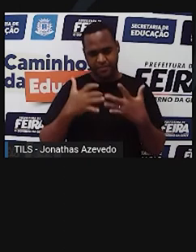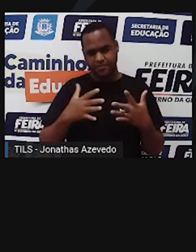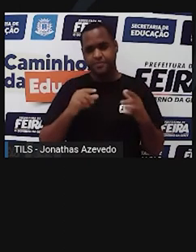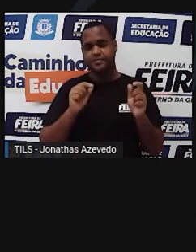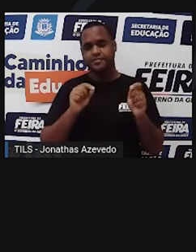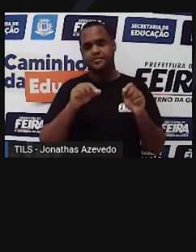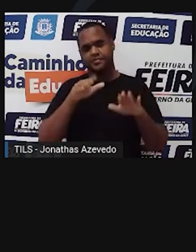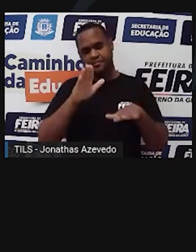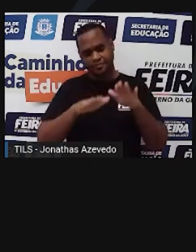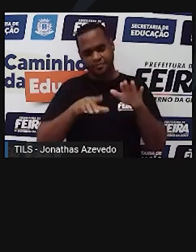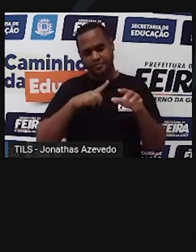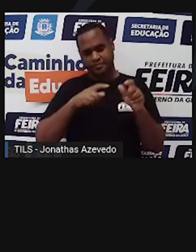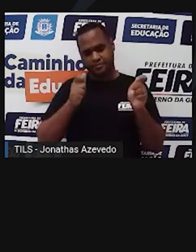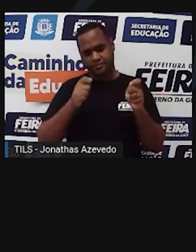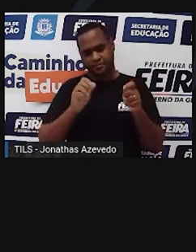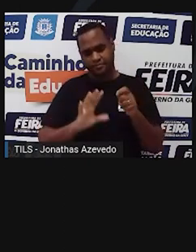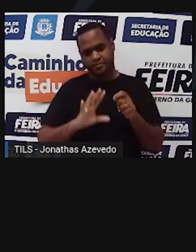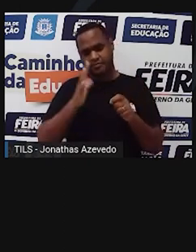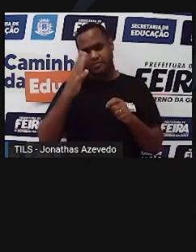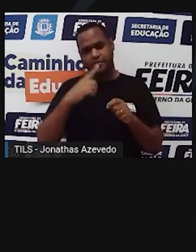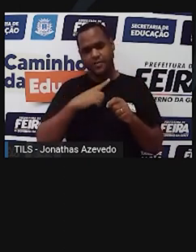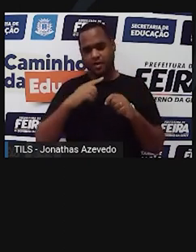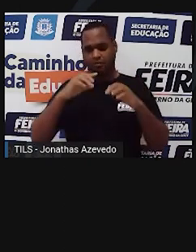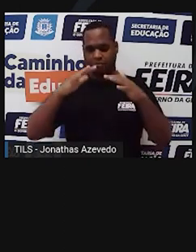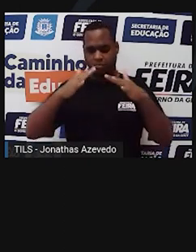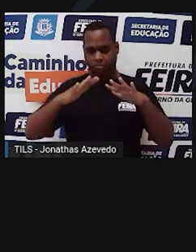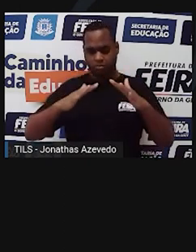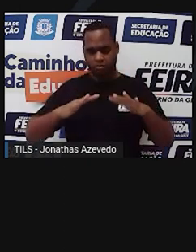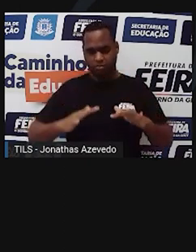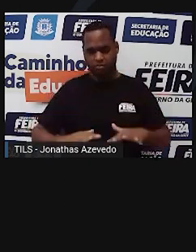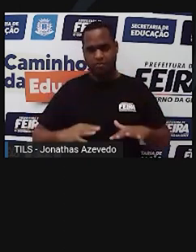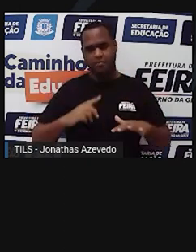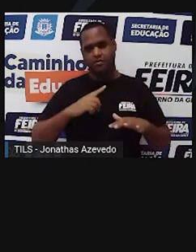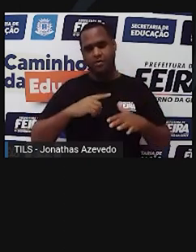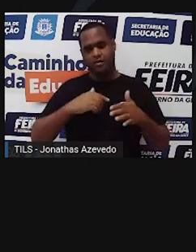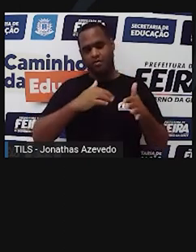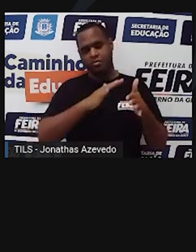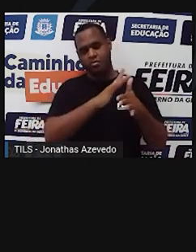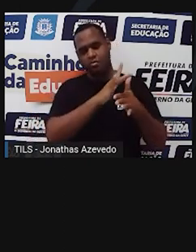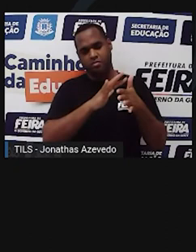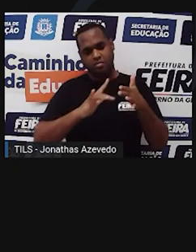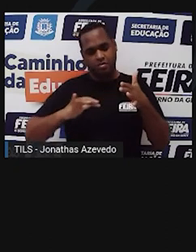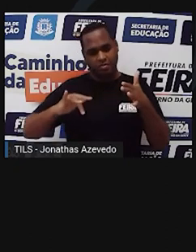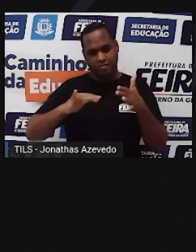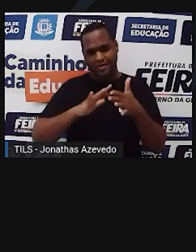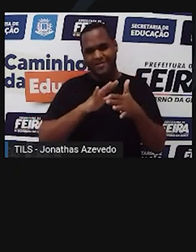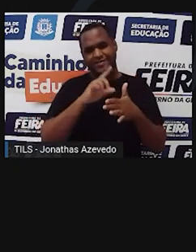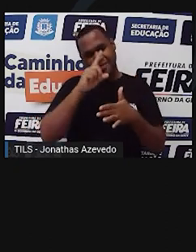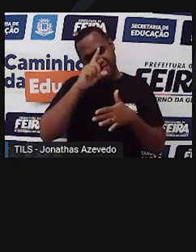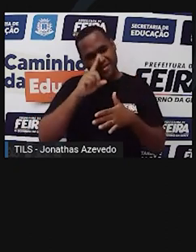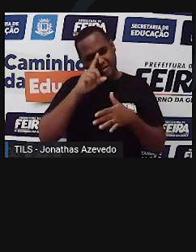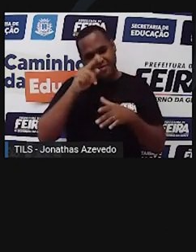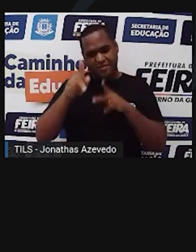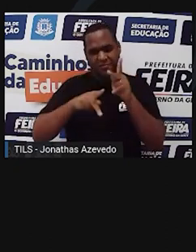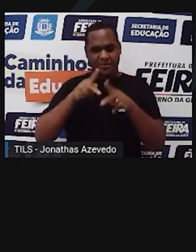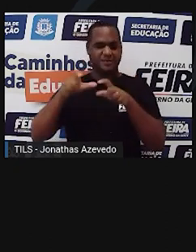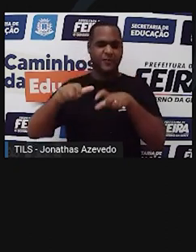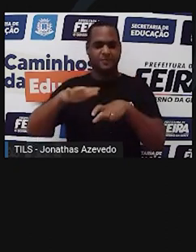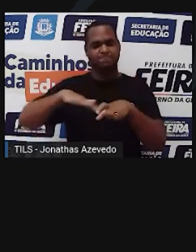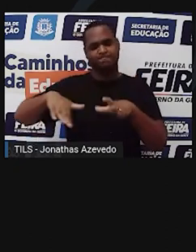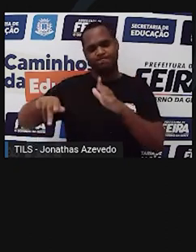vezes, pode ocorrer o desmoronamento de barreiras. Ou seja, é um perigo para a população local.